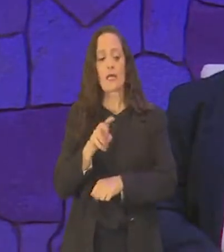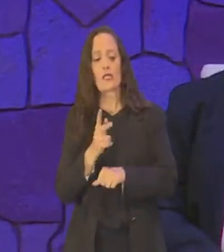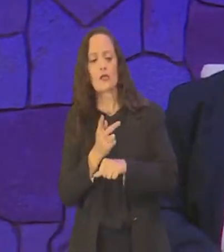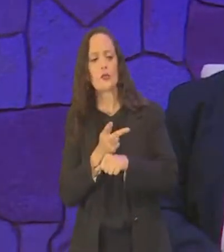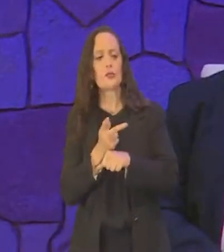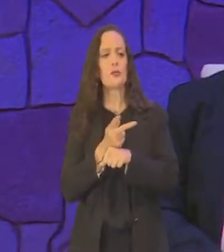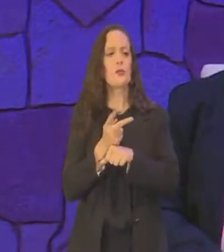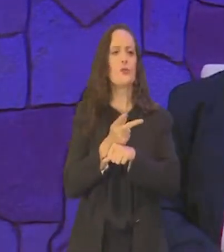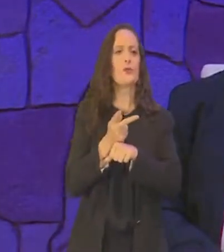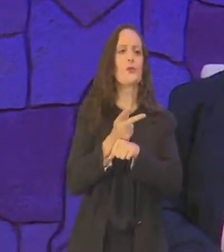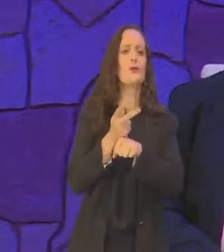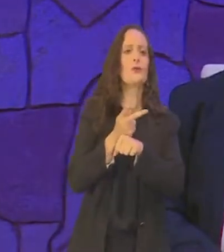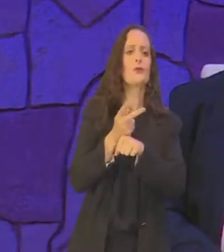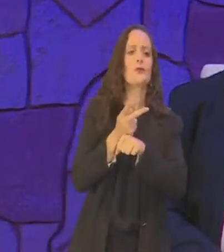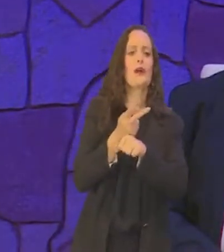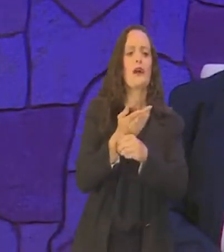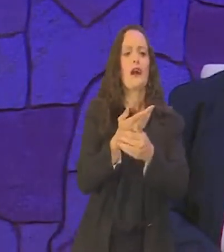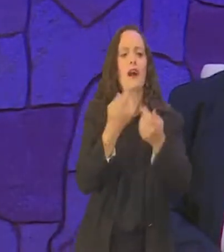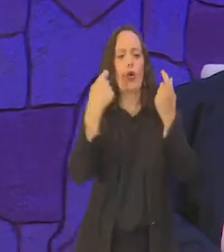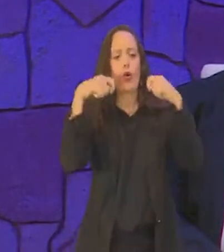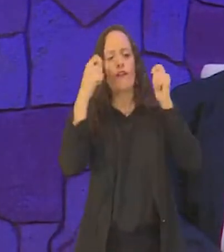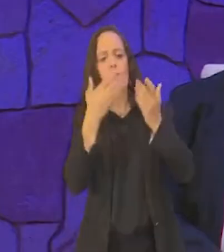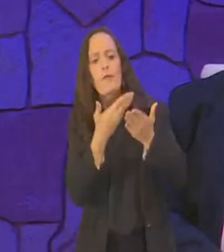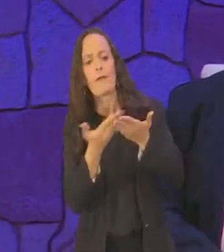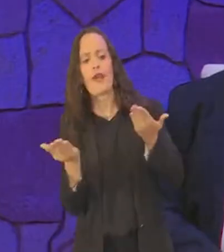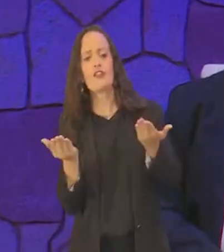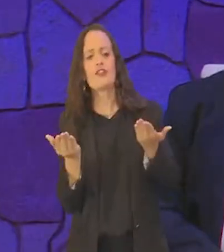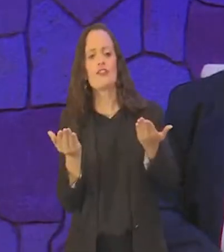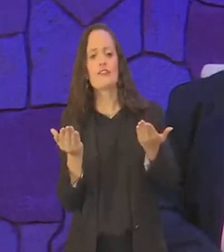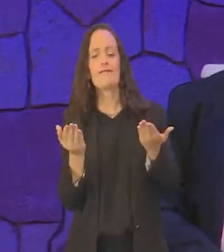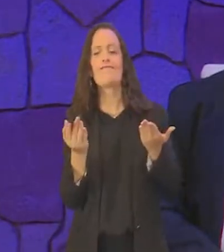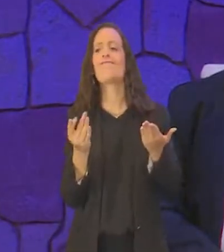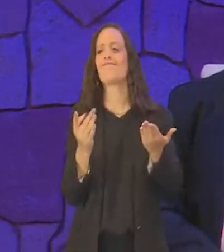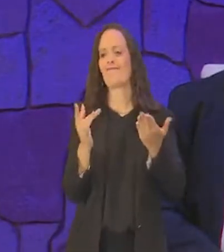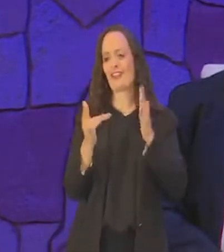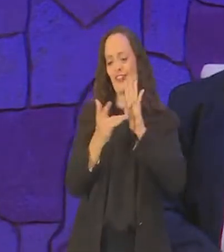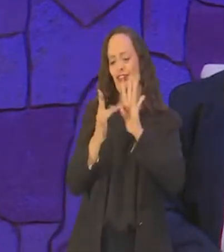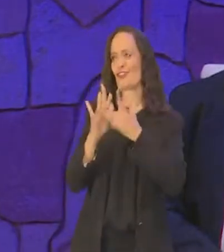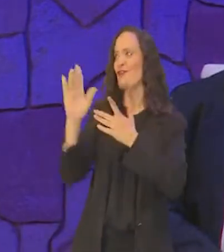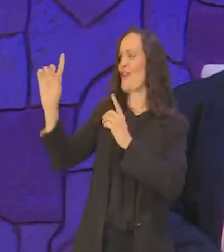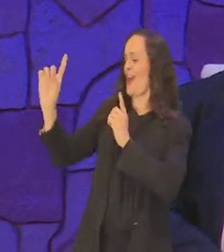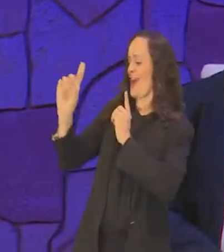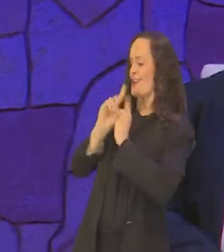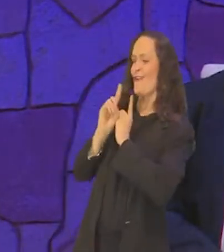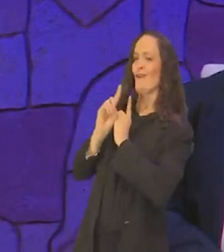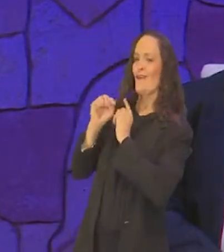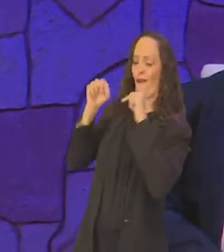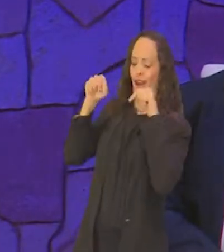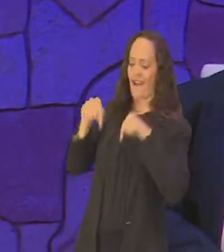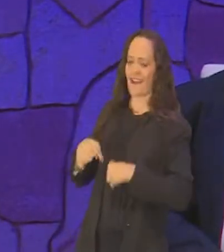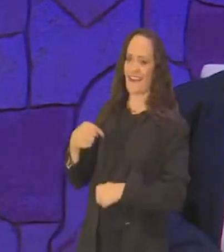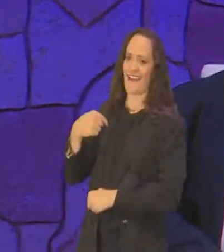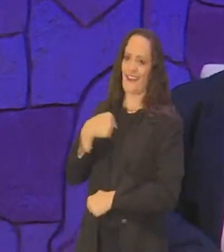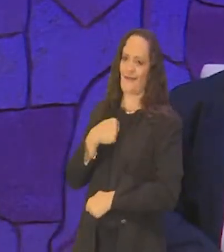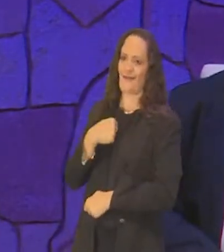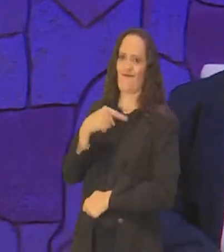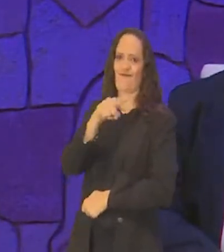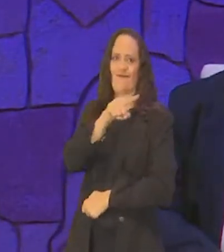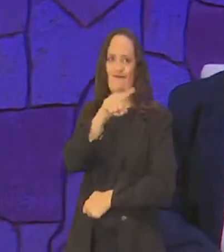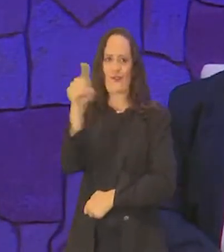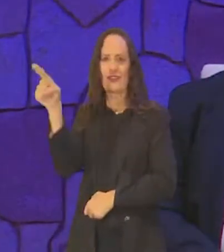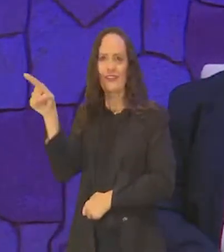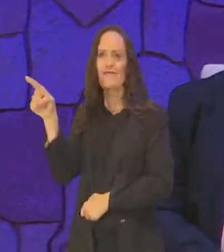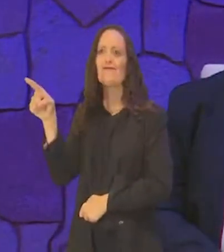busca das ovelhas perdidas, e Ele nos encontrou aqui. Ele te